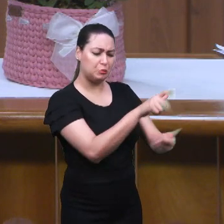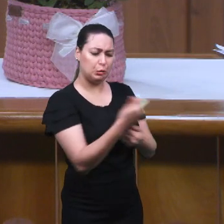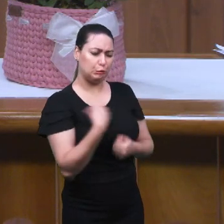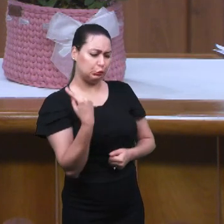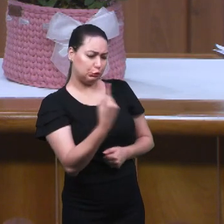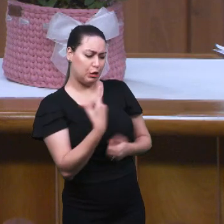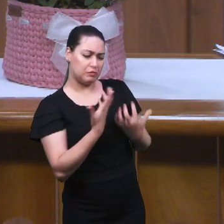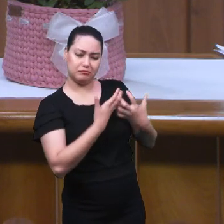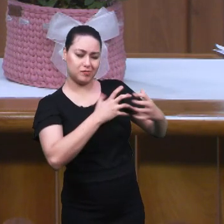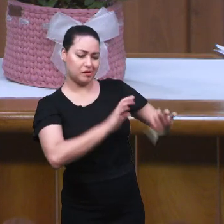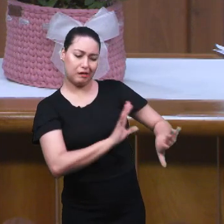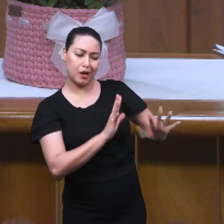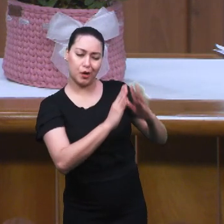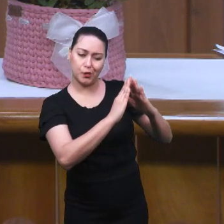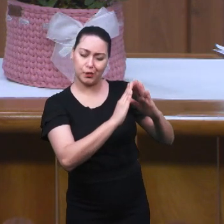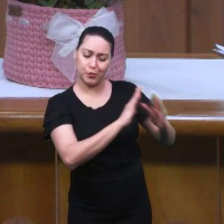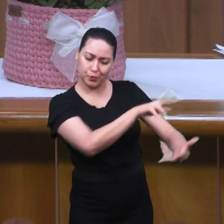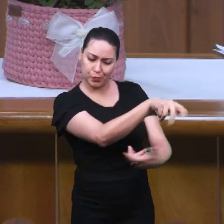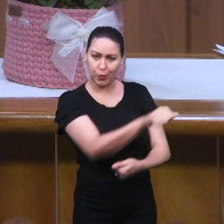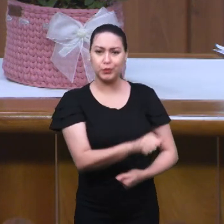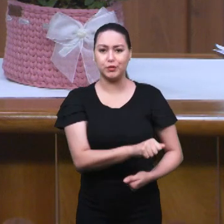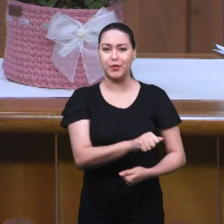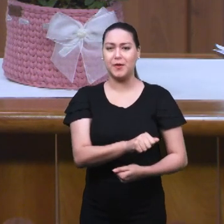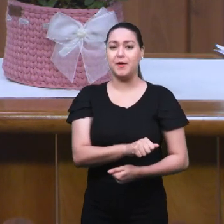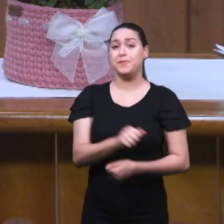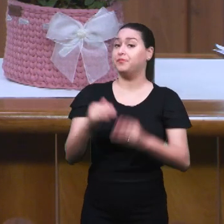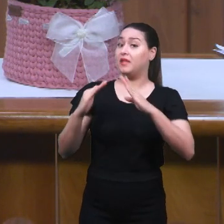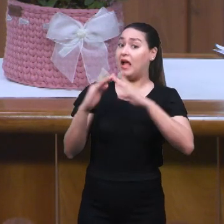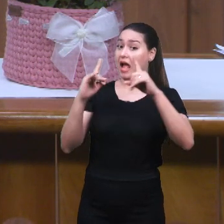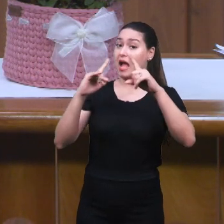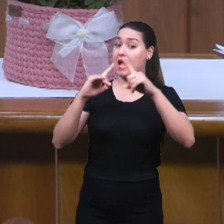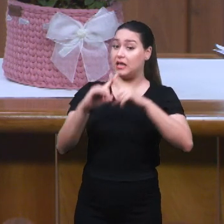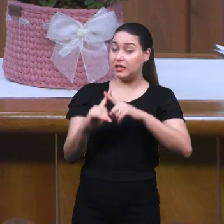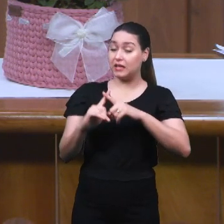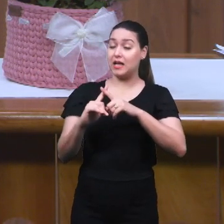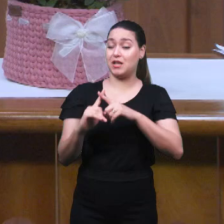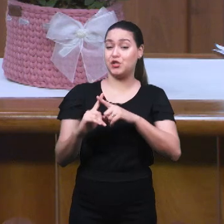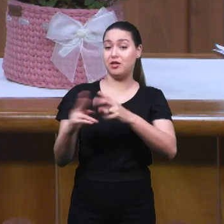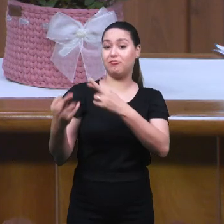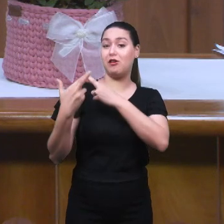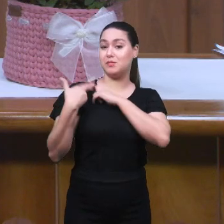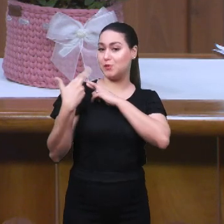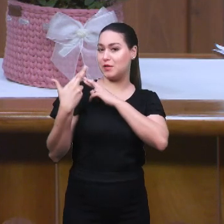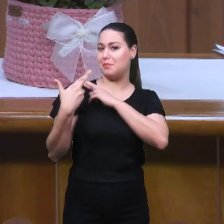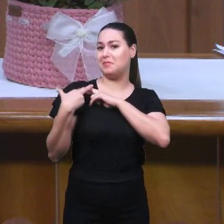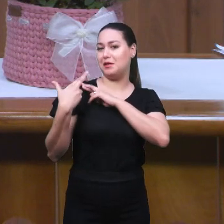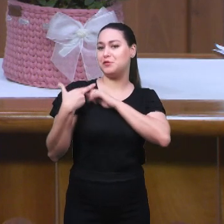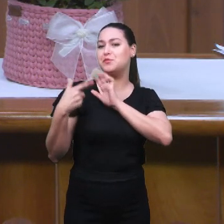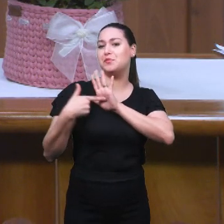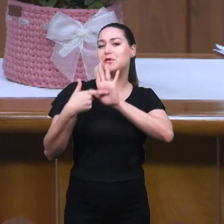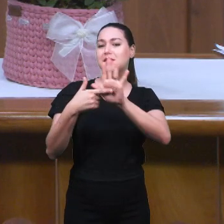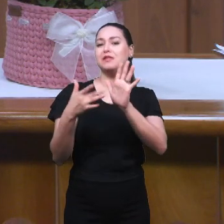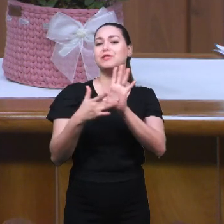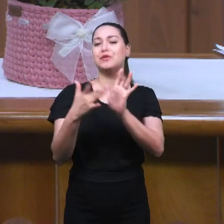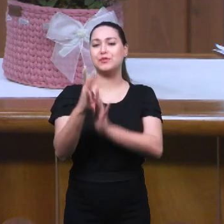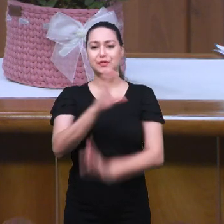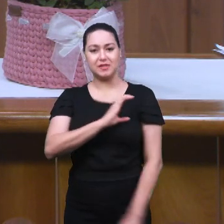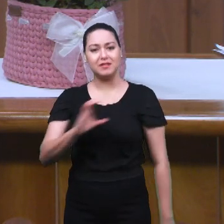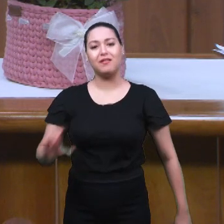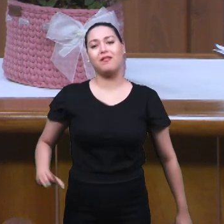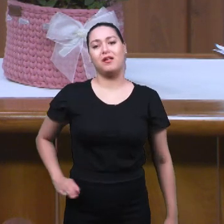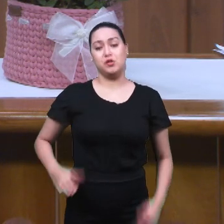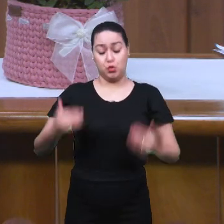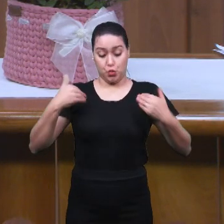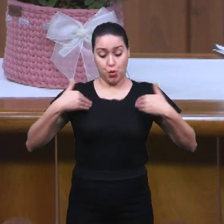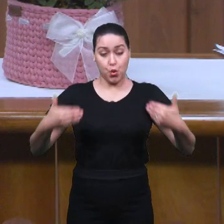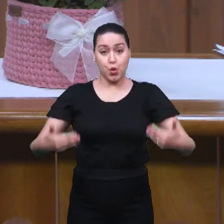da igreja, ela se posiciona como representante de Cristo, do Senhor Jesus, como seu